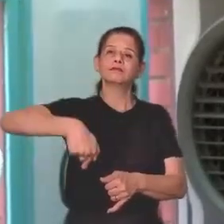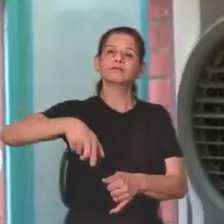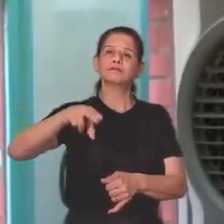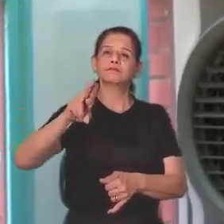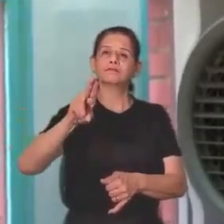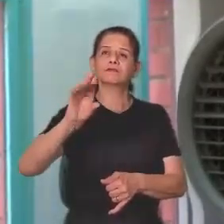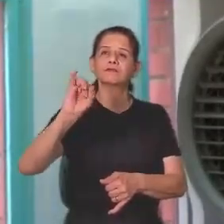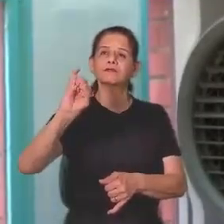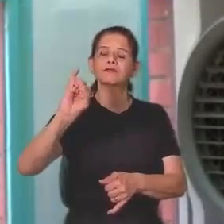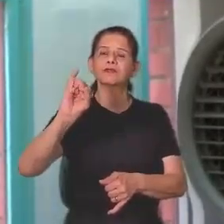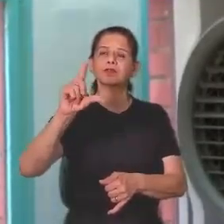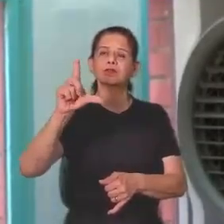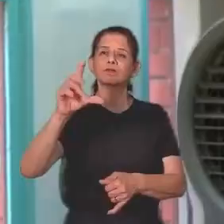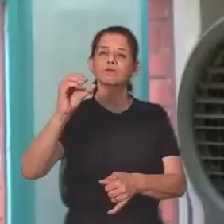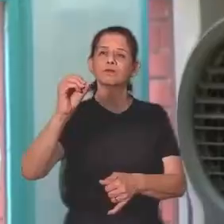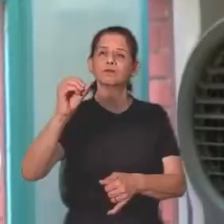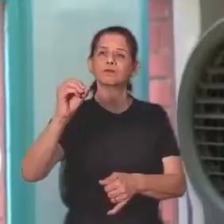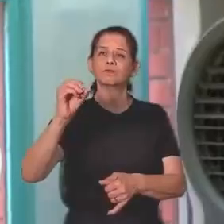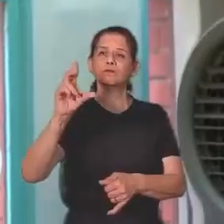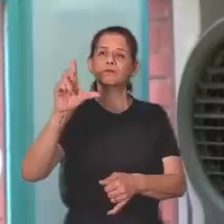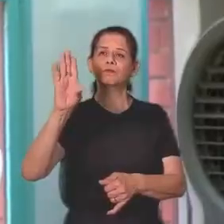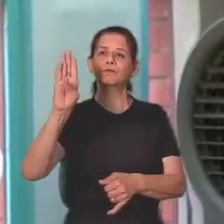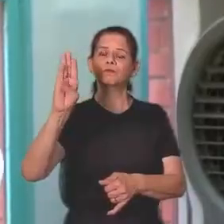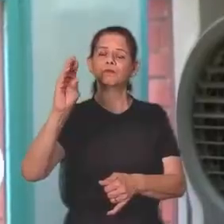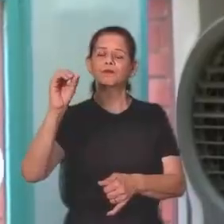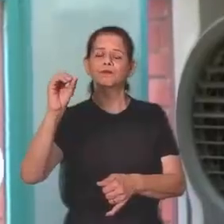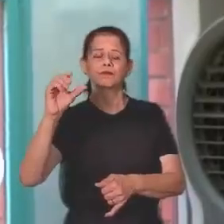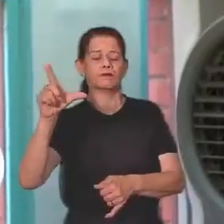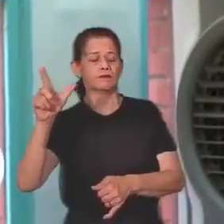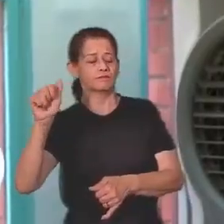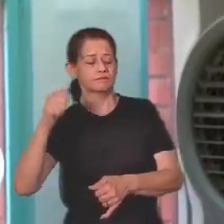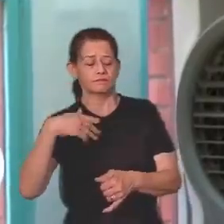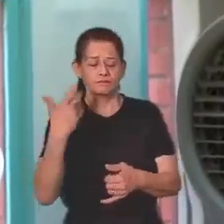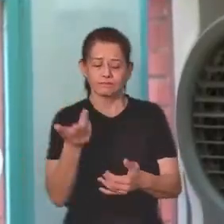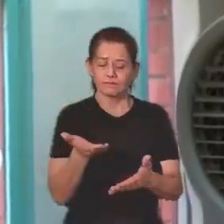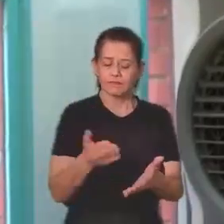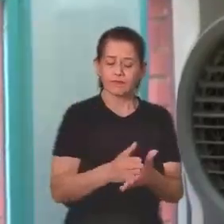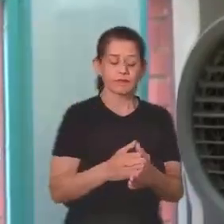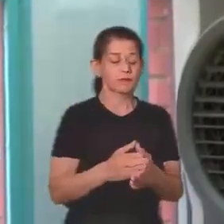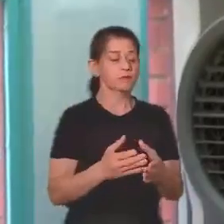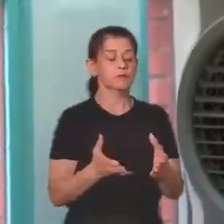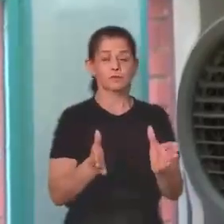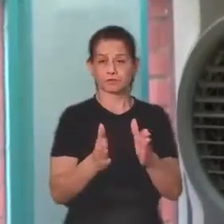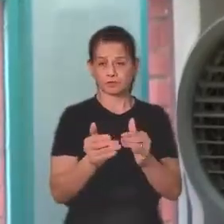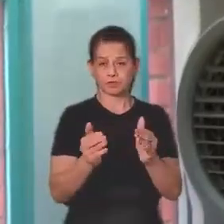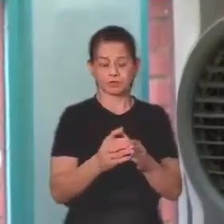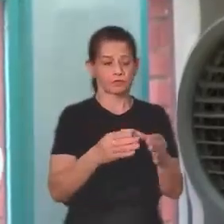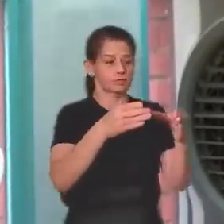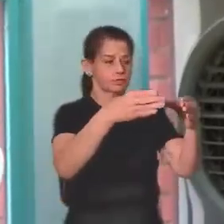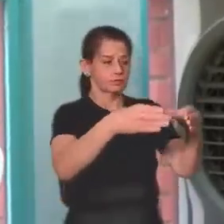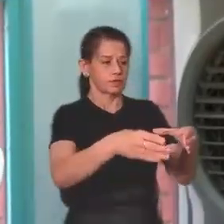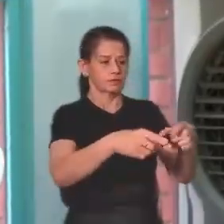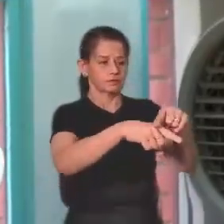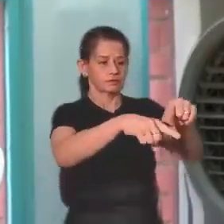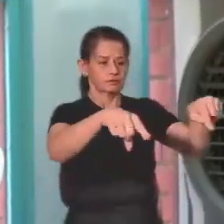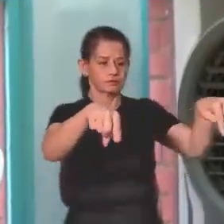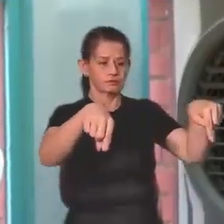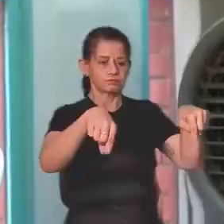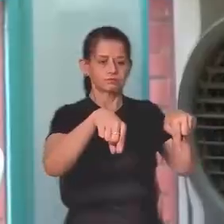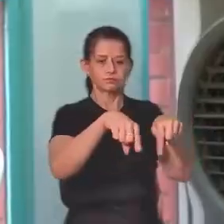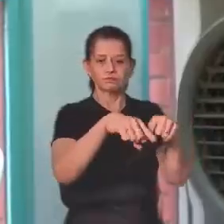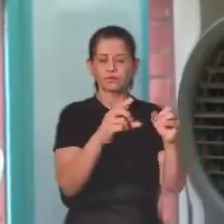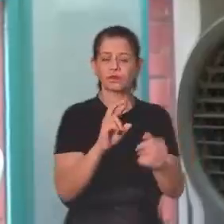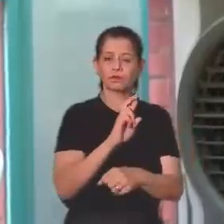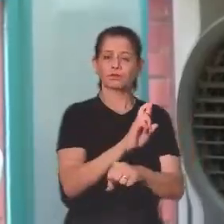eu acho que esses espaços, né, que nós estamos sendo colocadas aqui hoje, são espaços